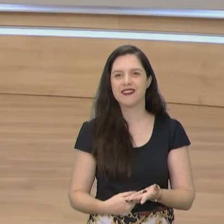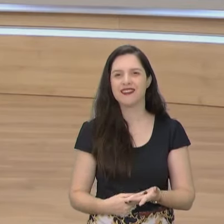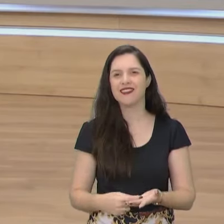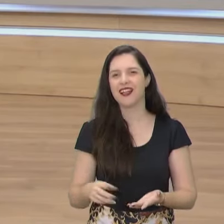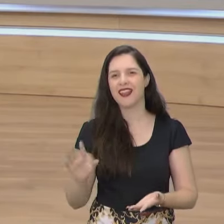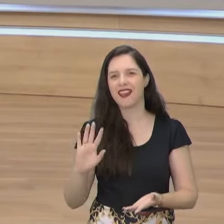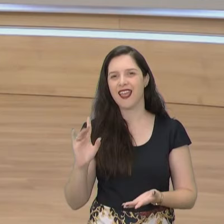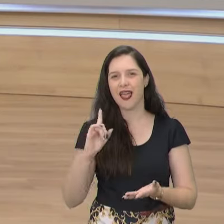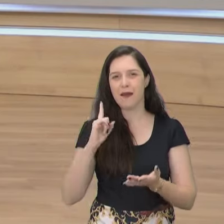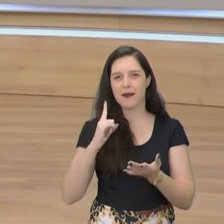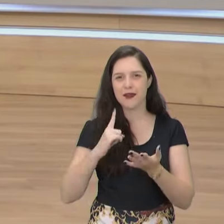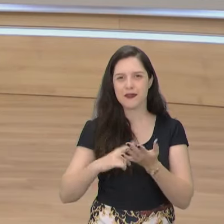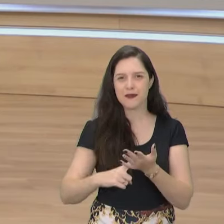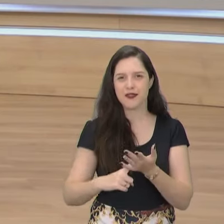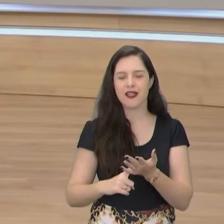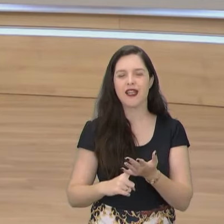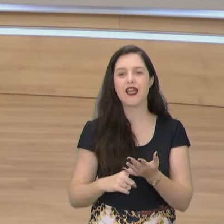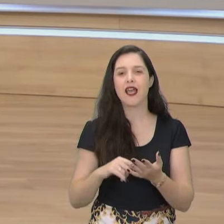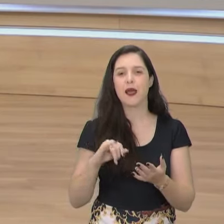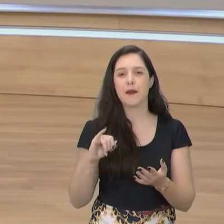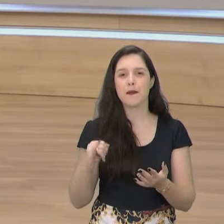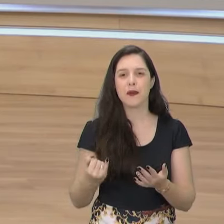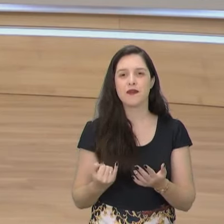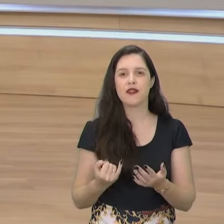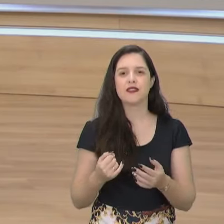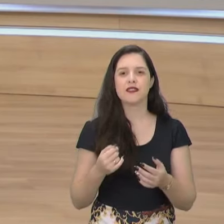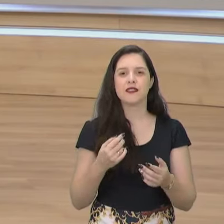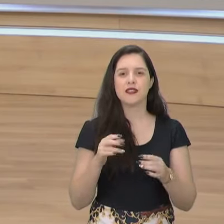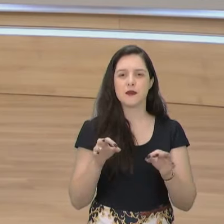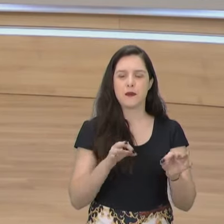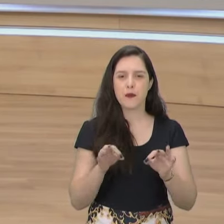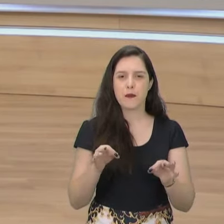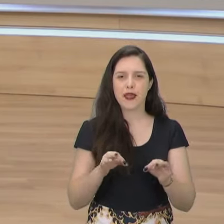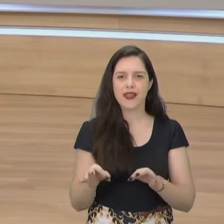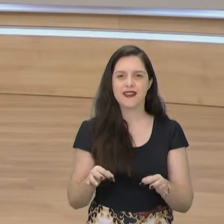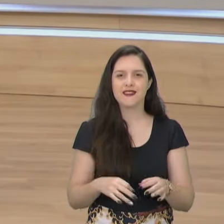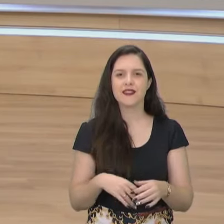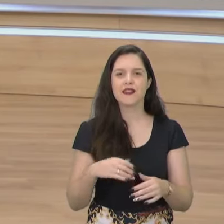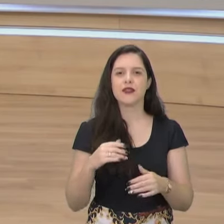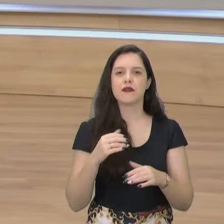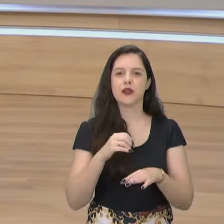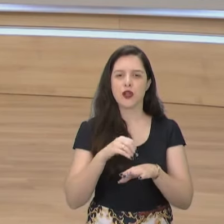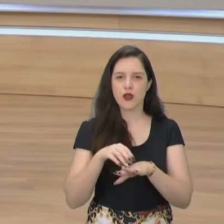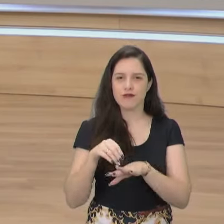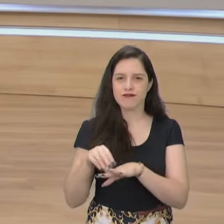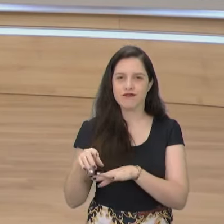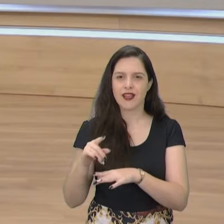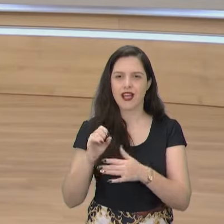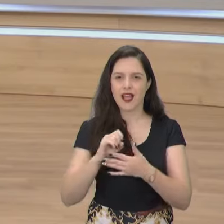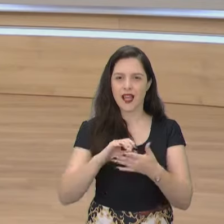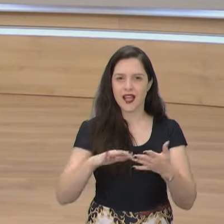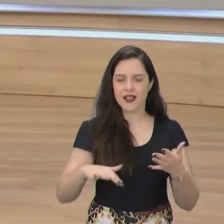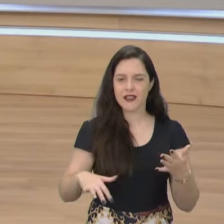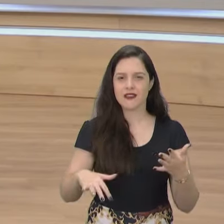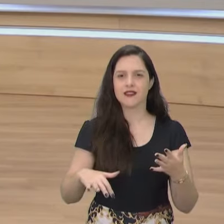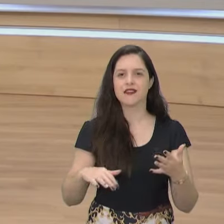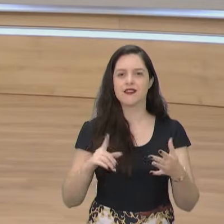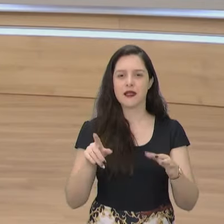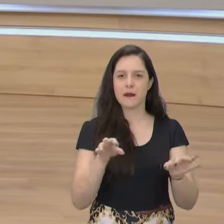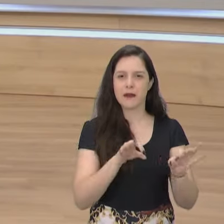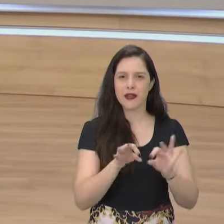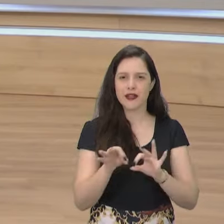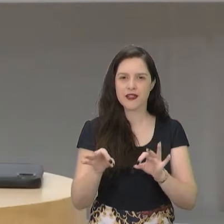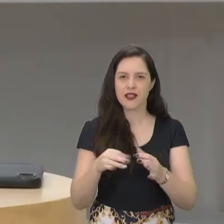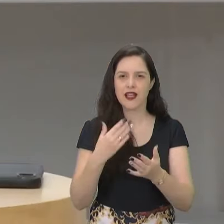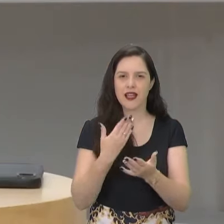pessoal. Espero que vocês tenham gostado. Aproveitem então agora esse momento de desdobramento para focar aí nas habilidades entre os pares, né? E planejar aí